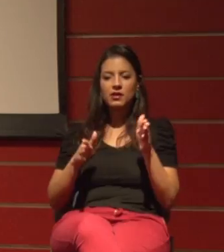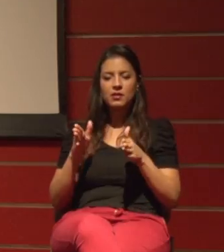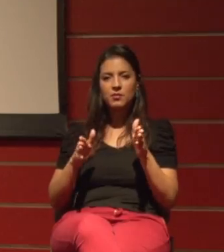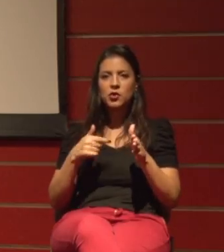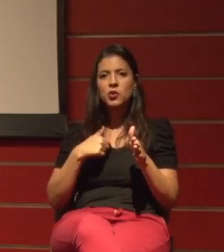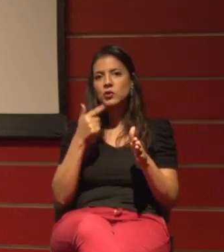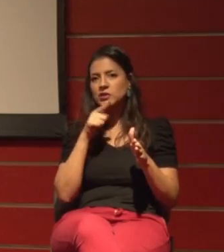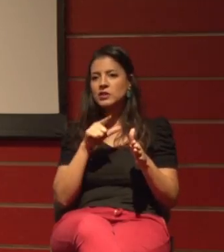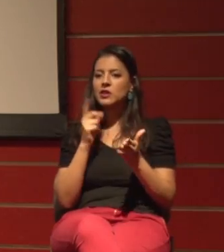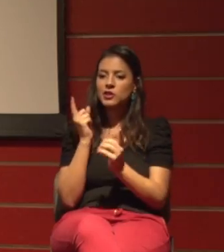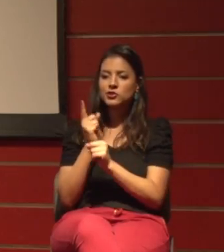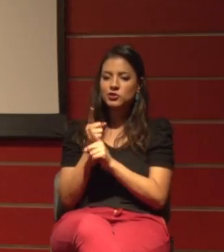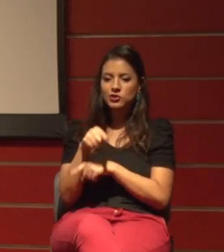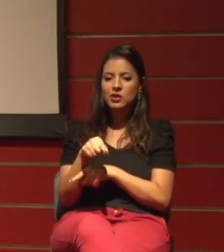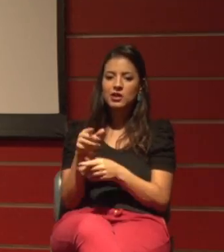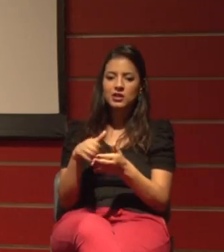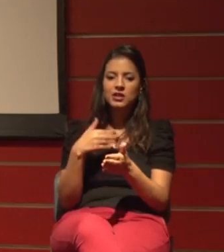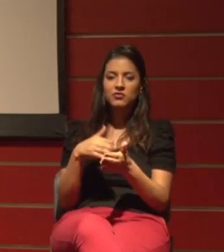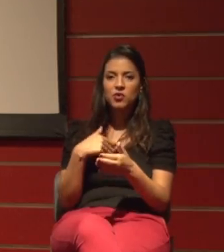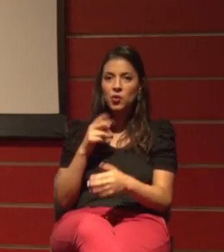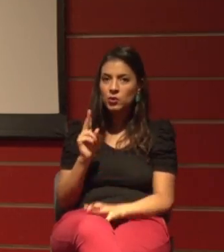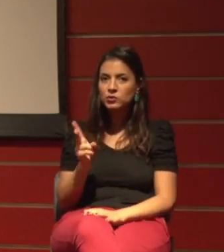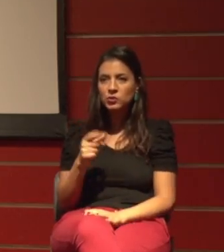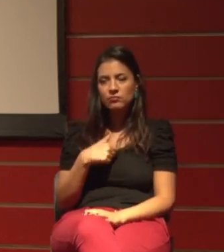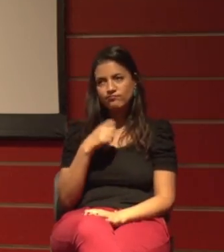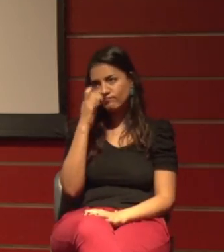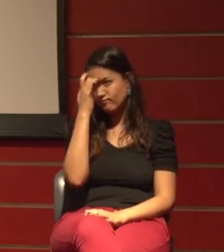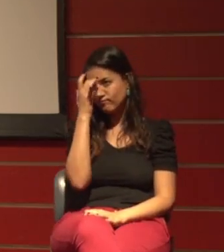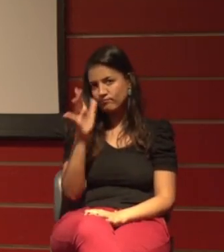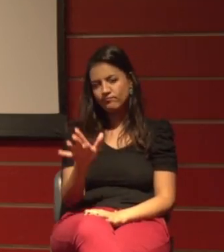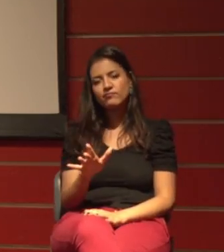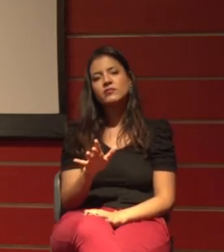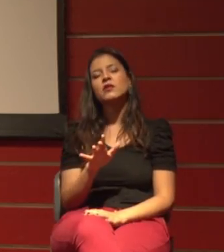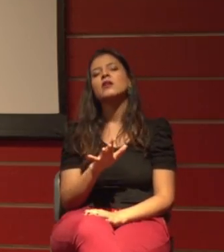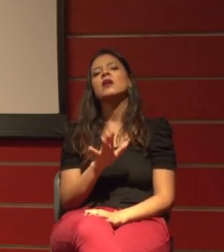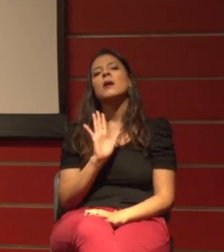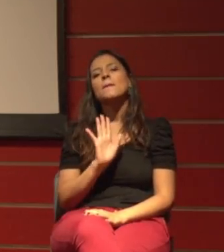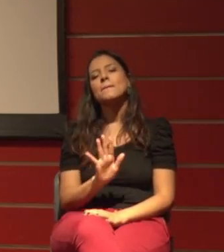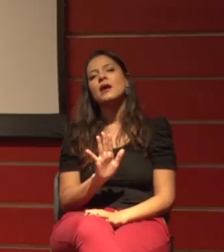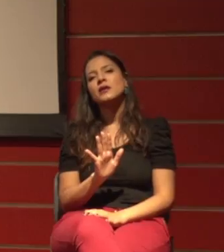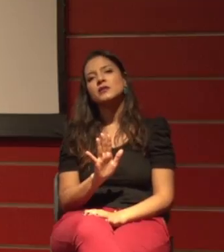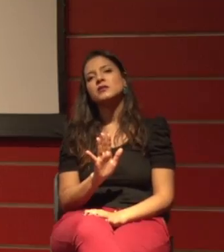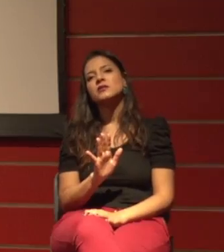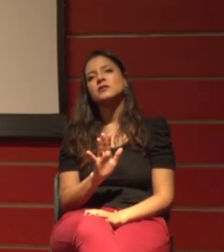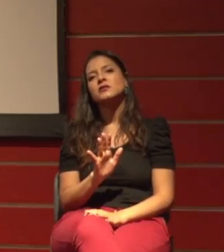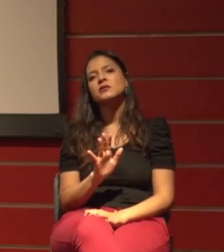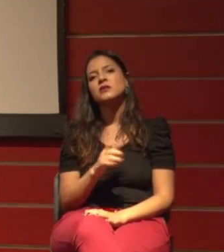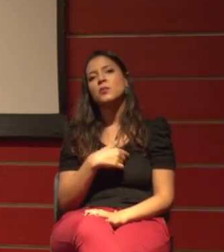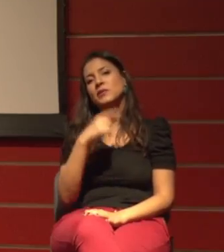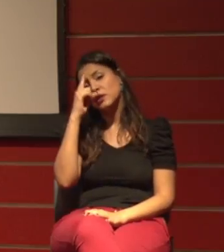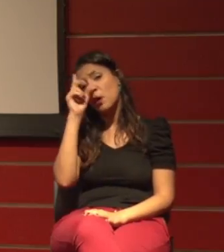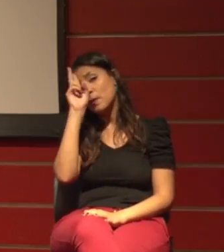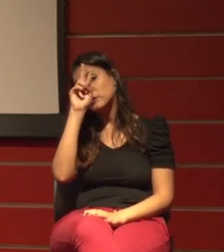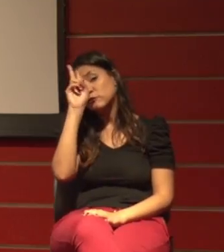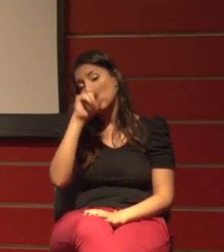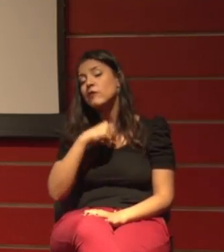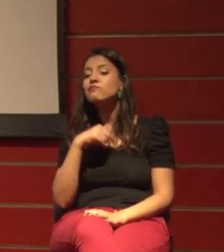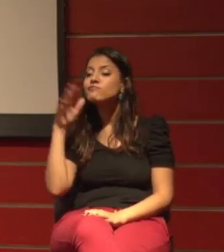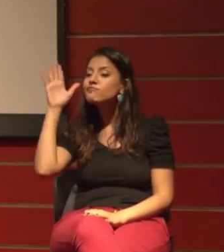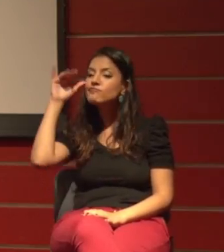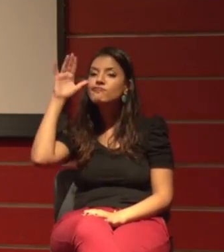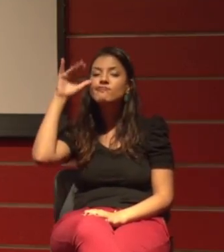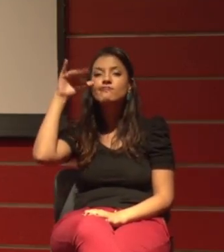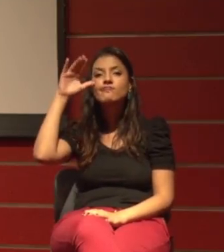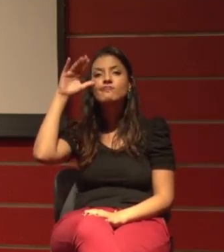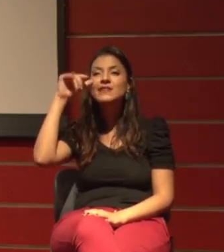achado esse livro eu não sei se eu teria continuado né mas eu eu eh eu falei uma história que eu quero saber e que ninguém eu acho que